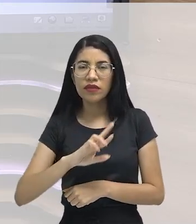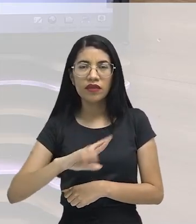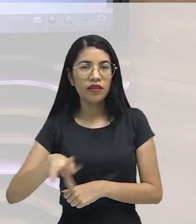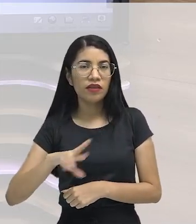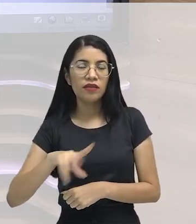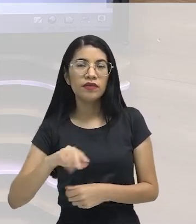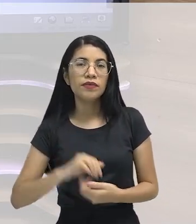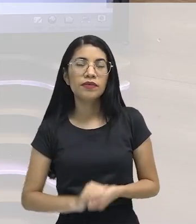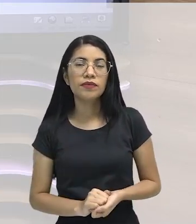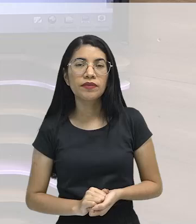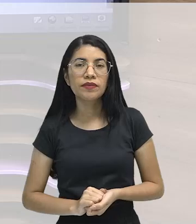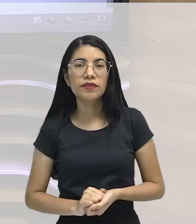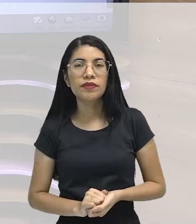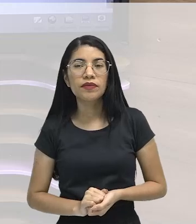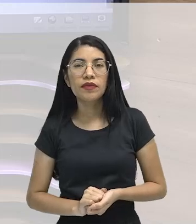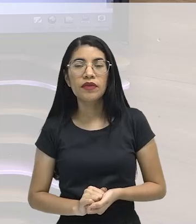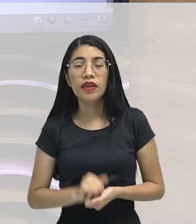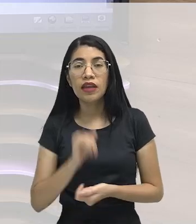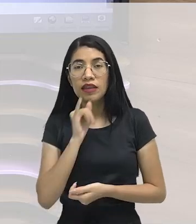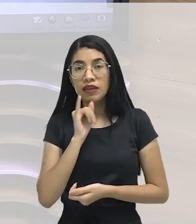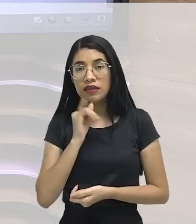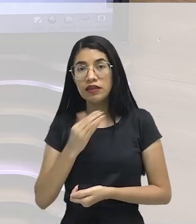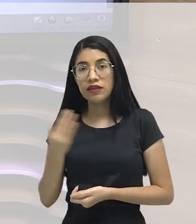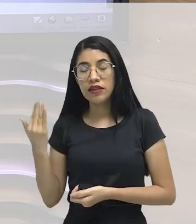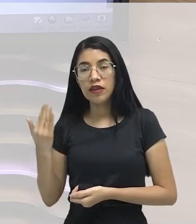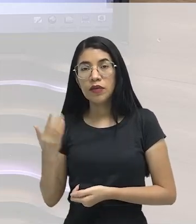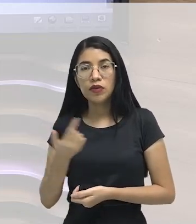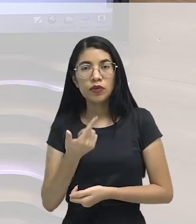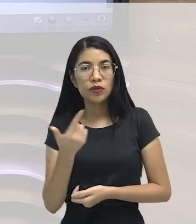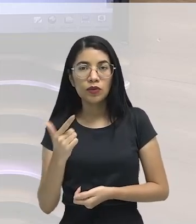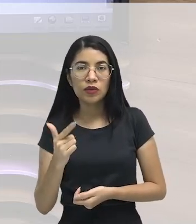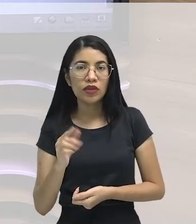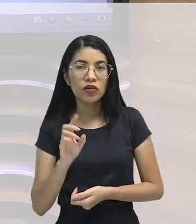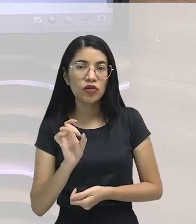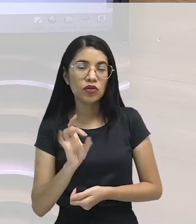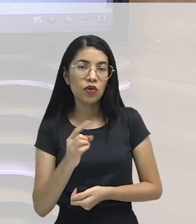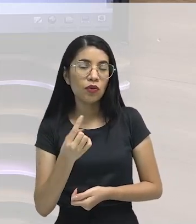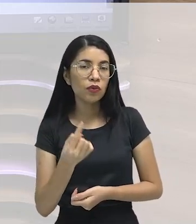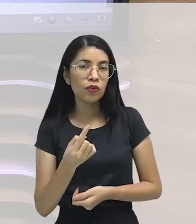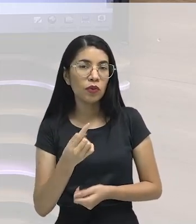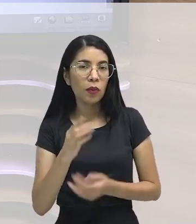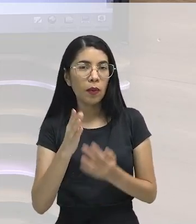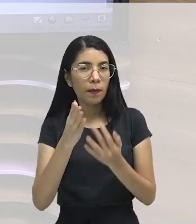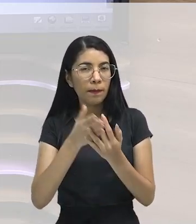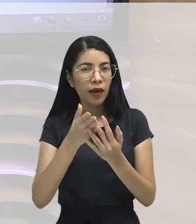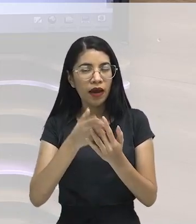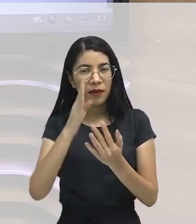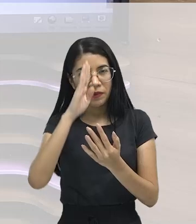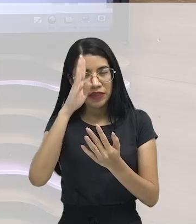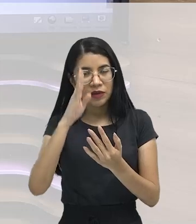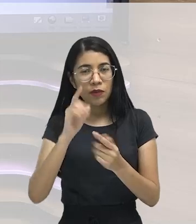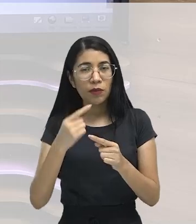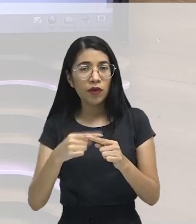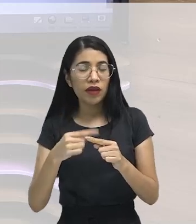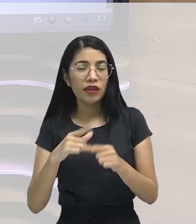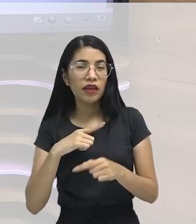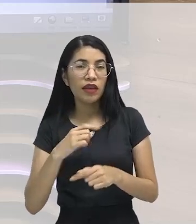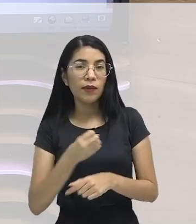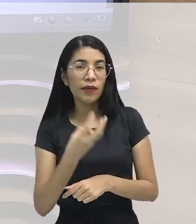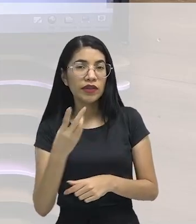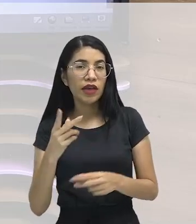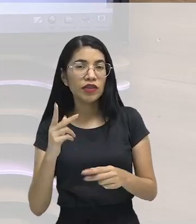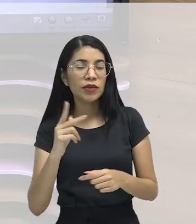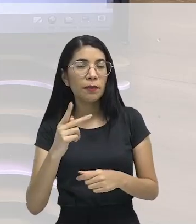não, né? Vejam que nesse caso nós não temos um único termo central. Por quê? Porque eu tenho uma quantidade par